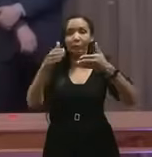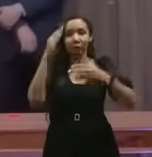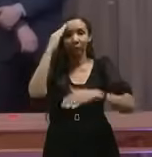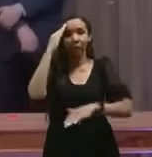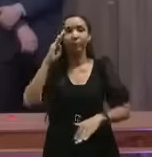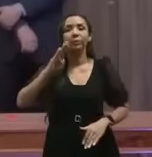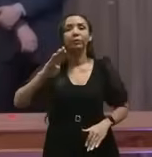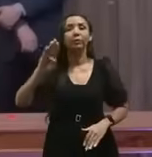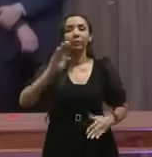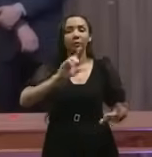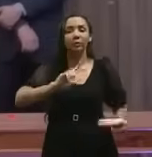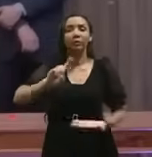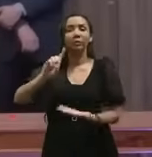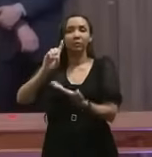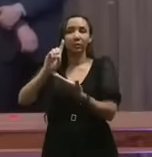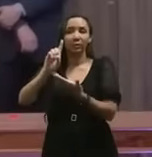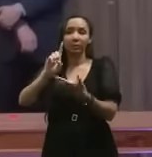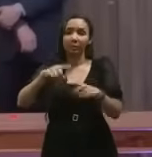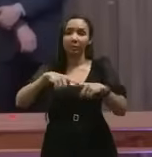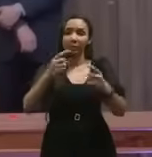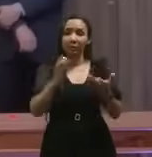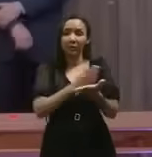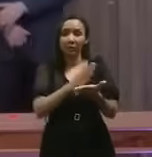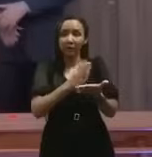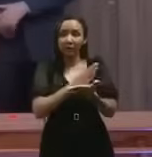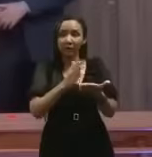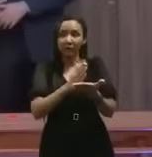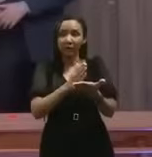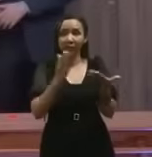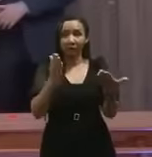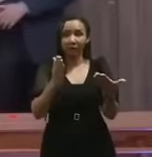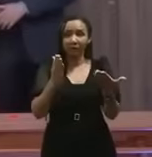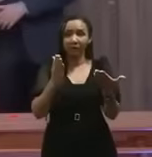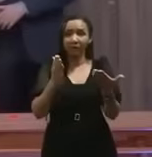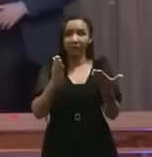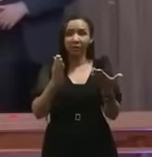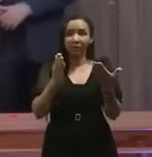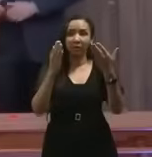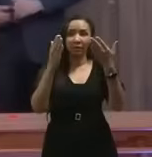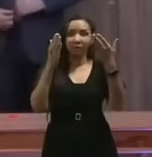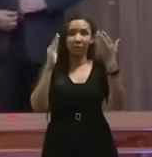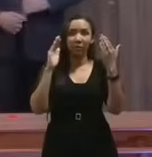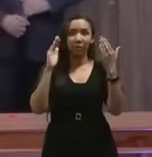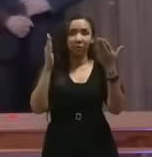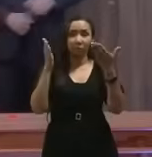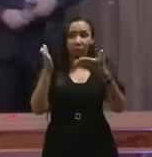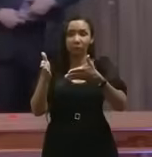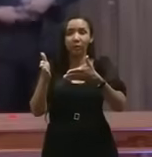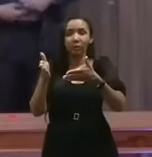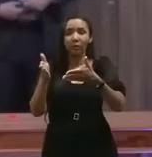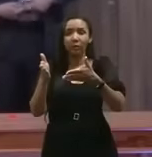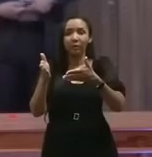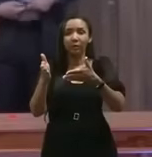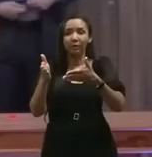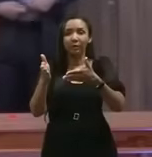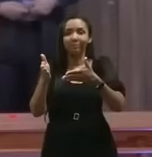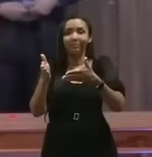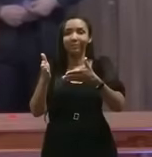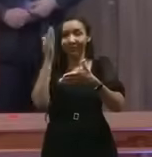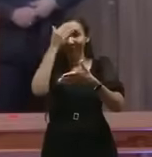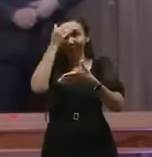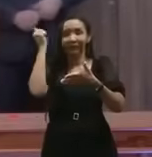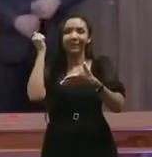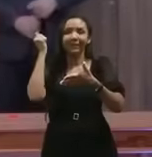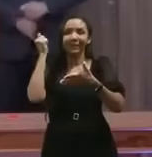poderosa que não viu os montes se tremerem mas que ouviu uma mensagem e foi